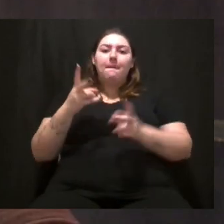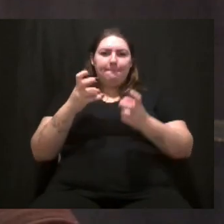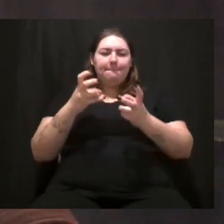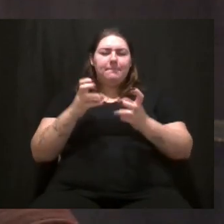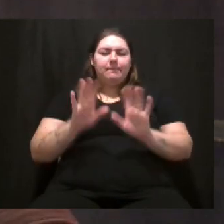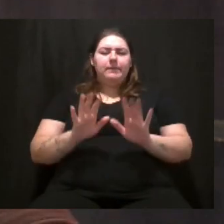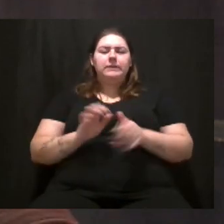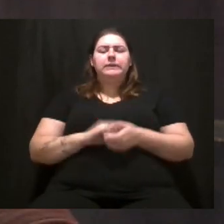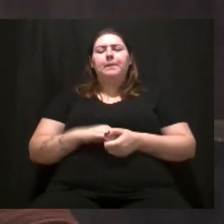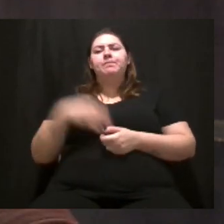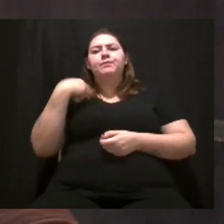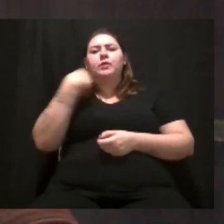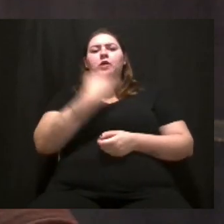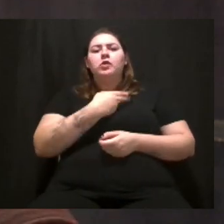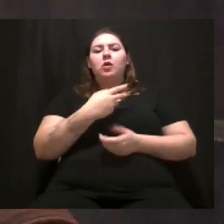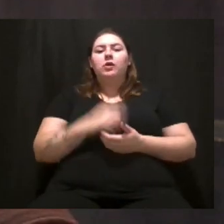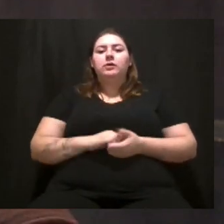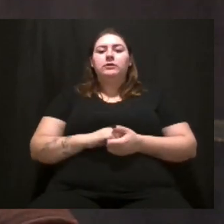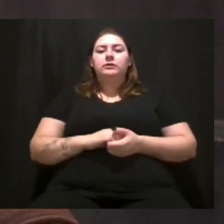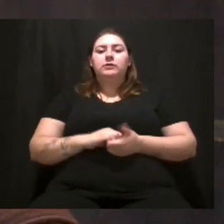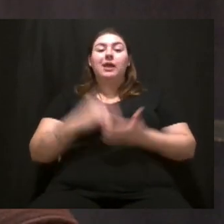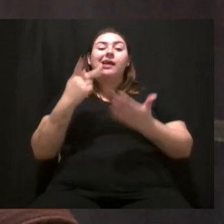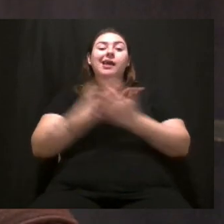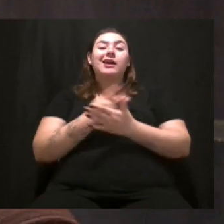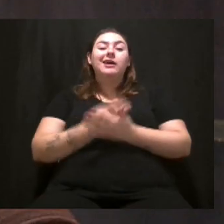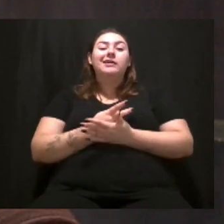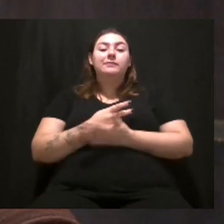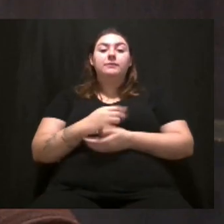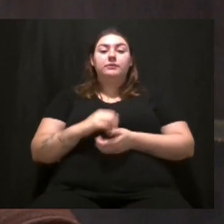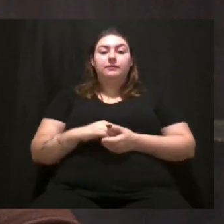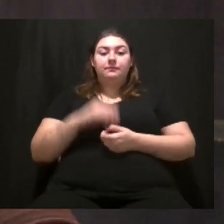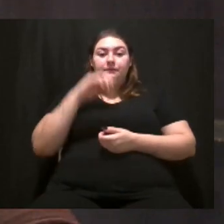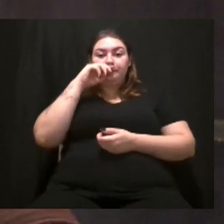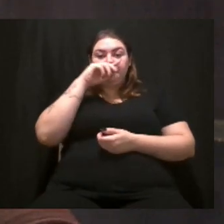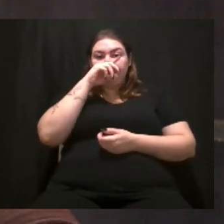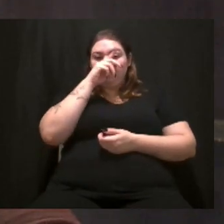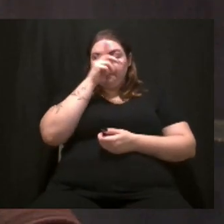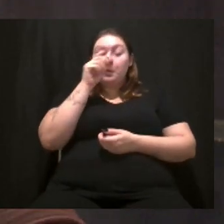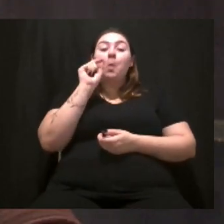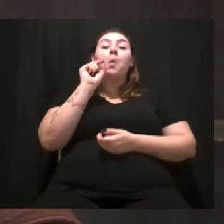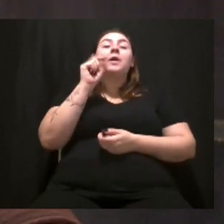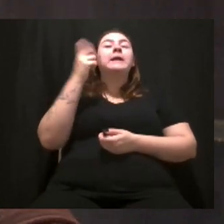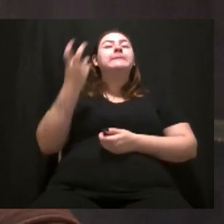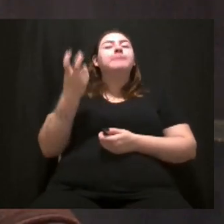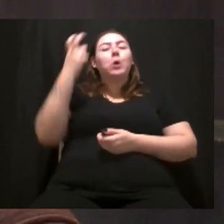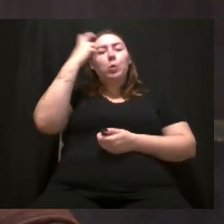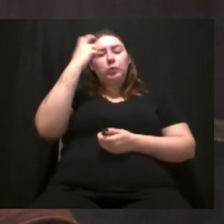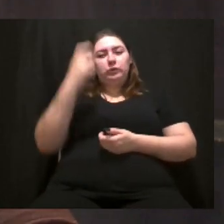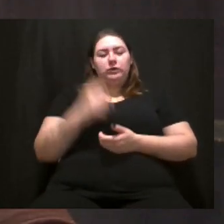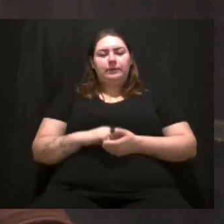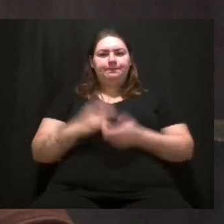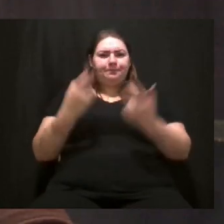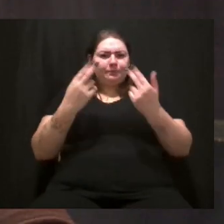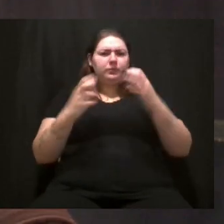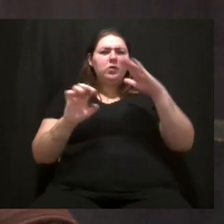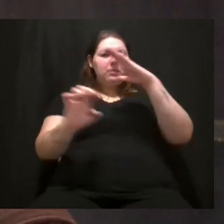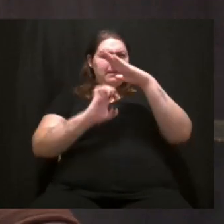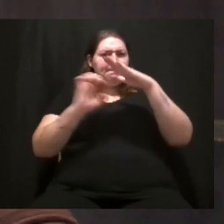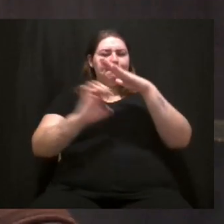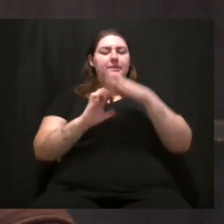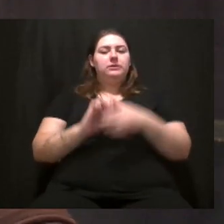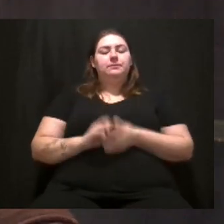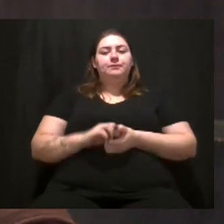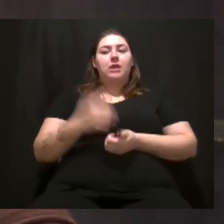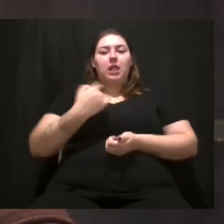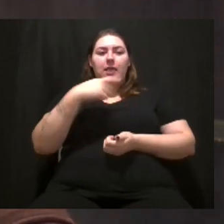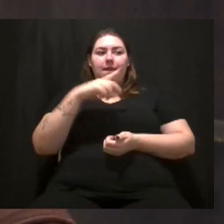gente falha nessa escolha é pensar em qual é a cultura da escola. Igual uma empresa, quando a gente vai trabalhar numa empresa, cada